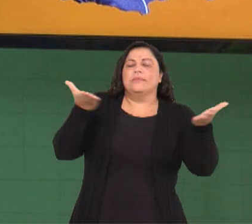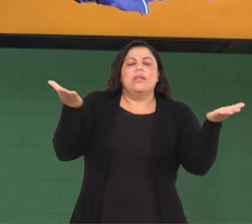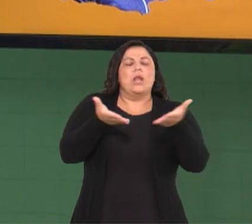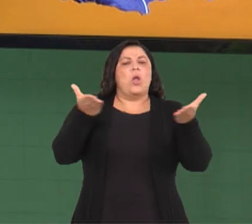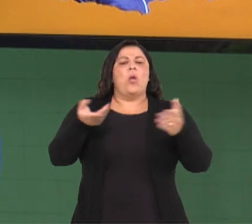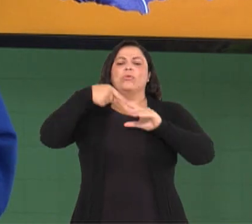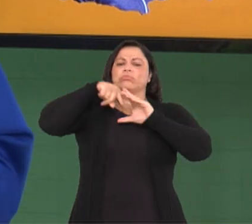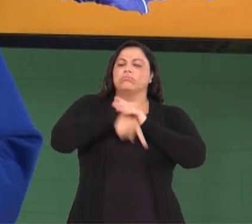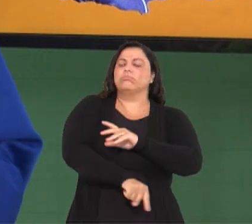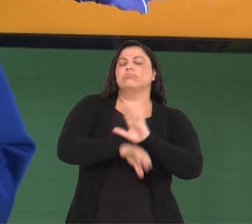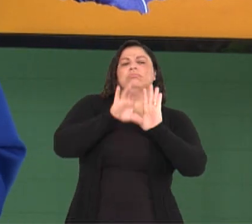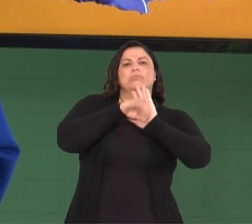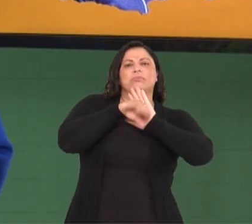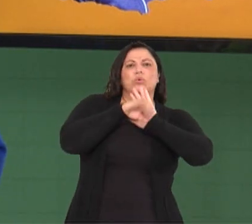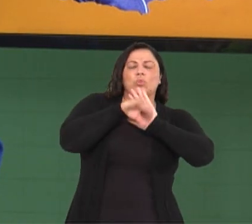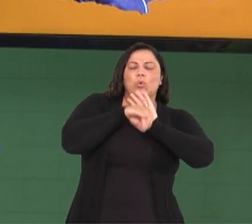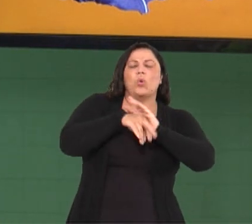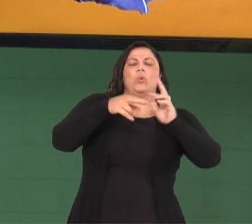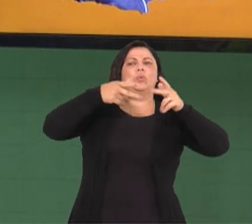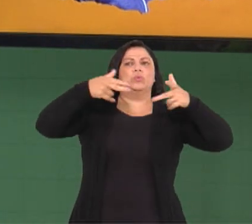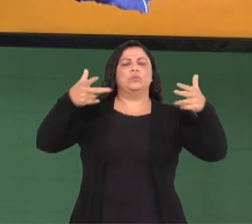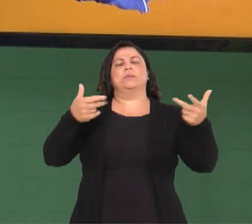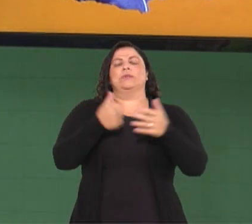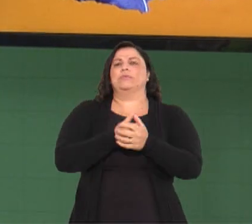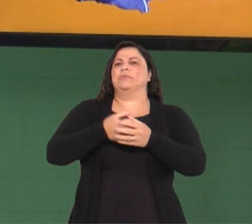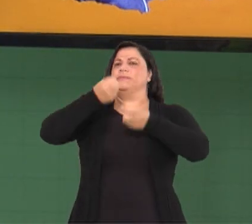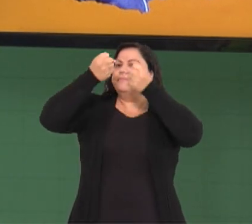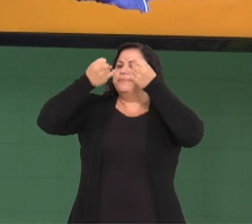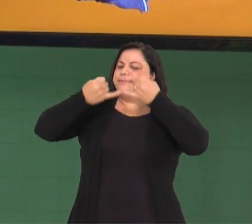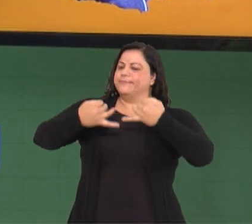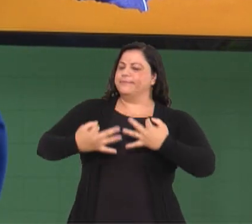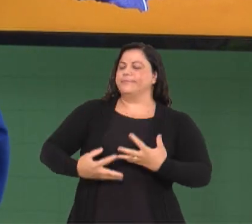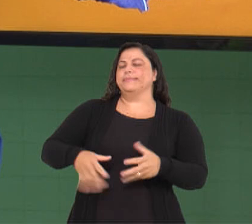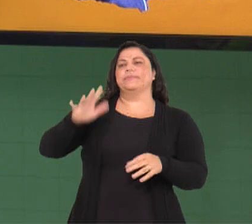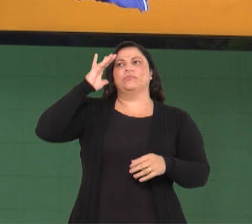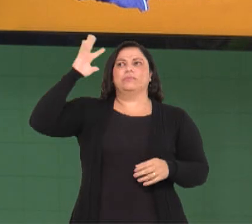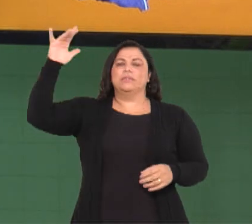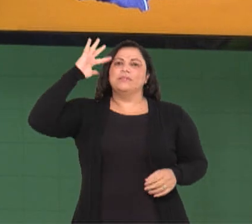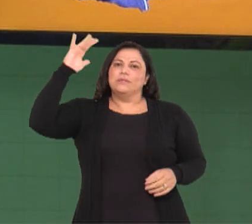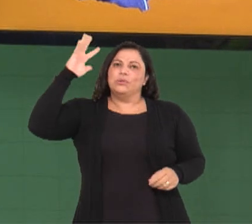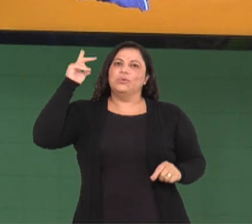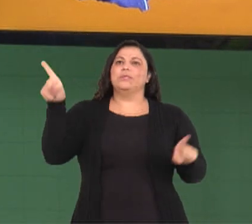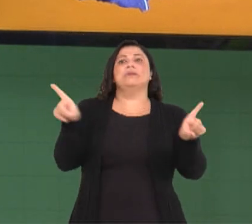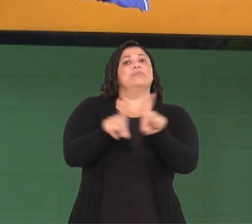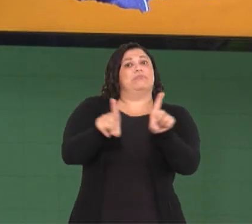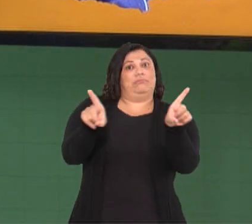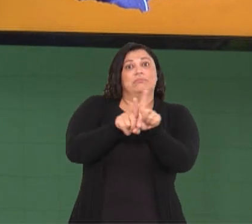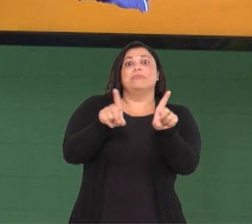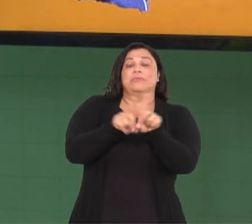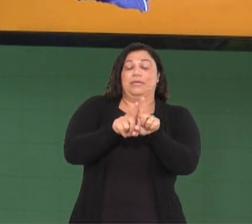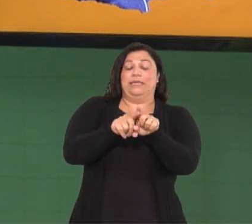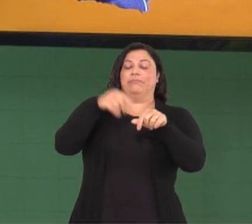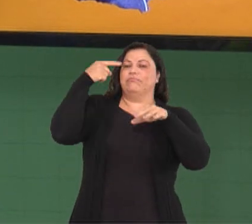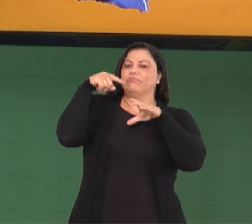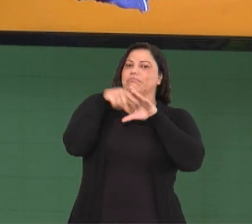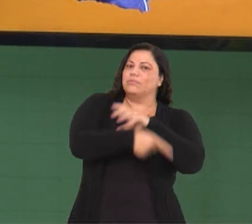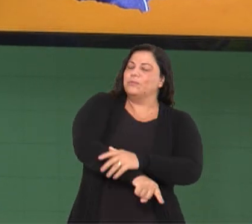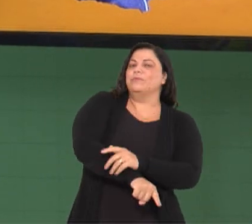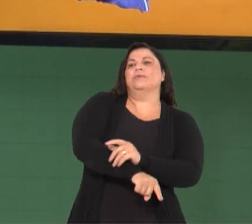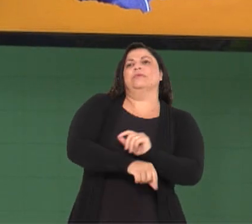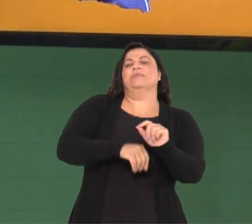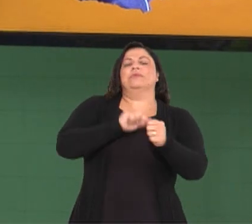nesse conceito, vamos discorrer sobre alguns conceitos teóricos e também vamos aprofundar em